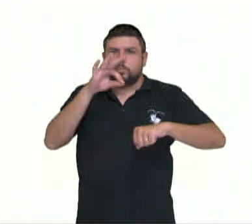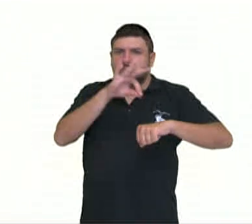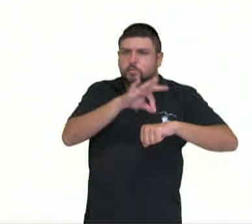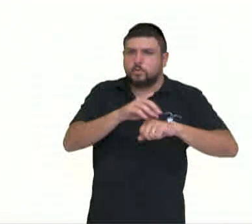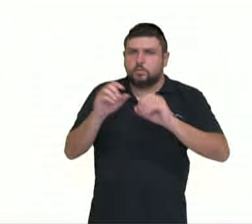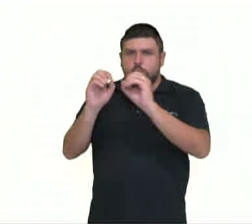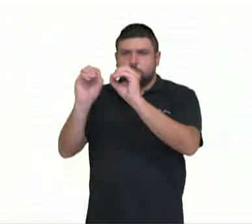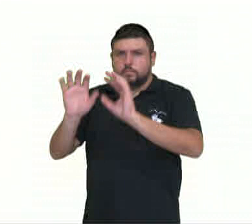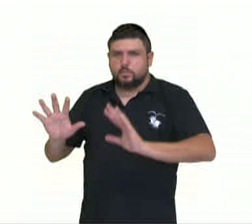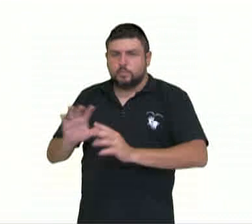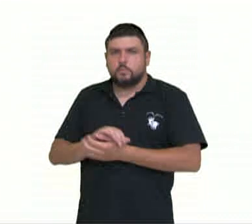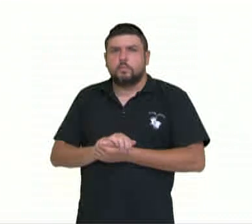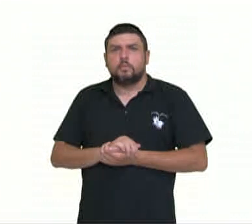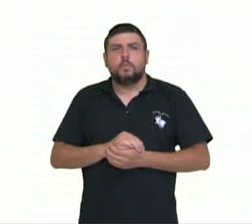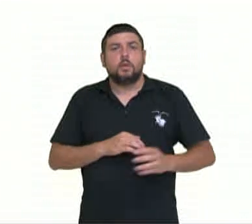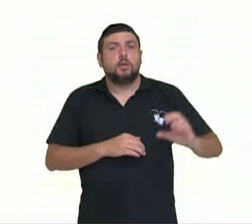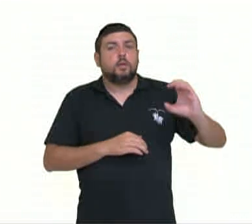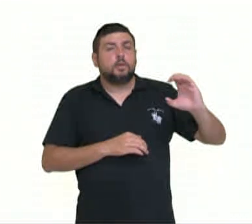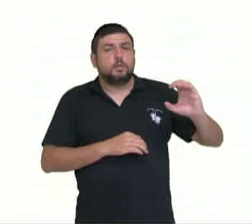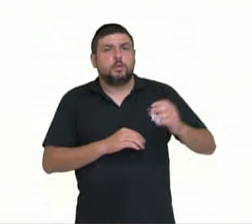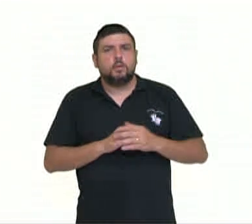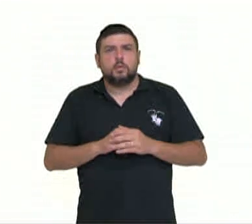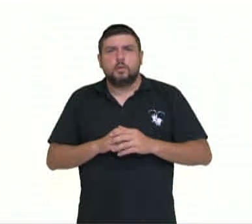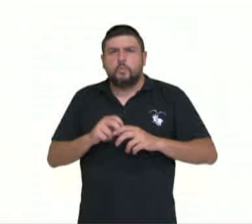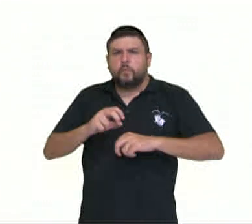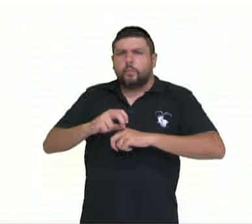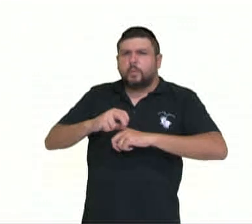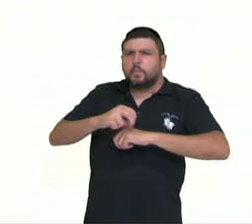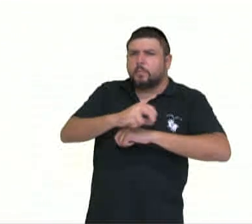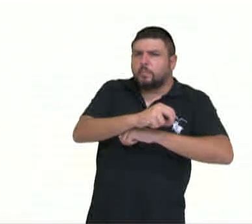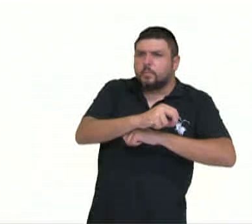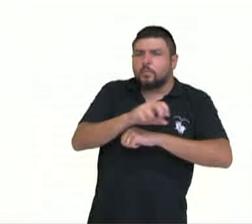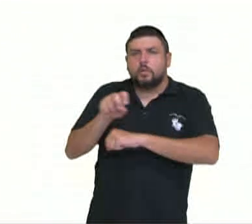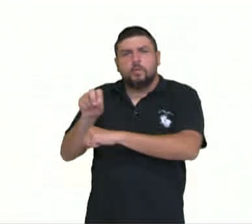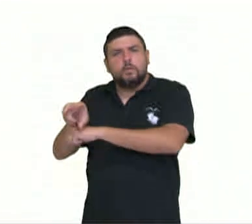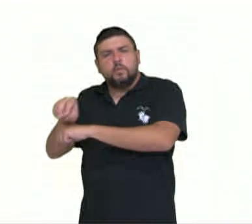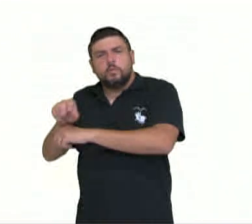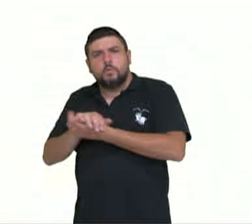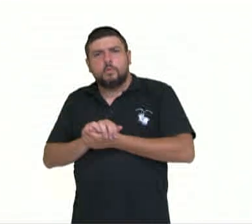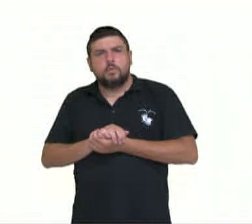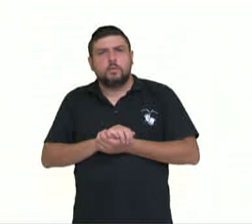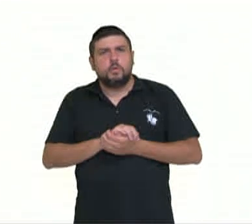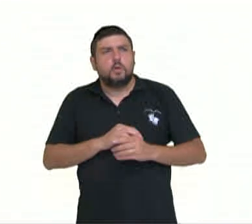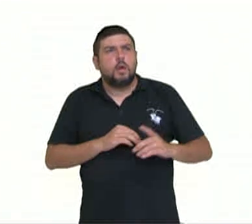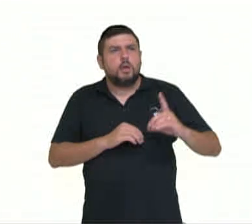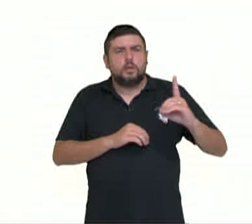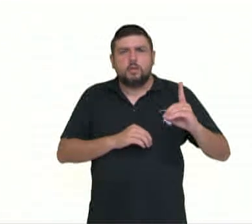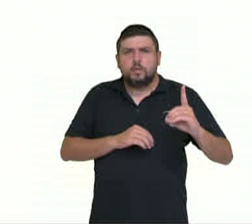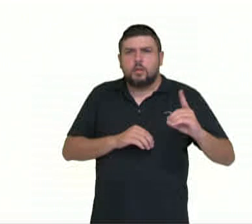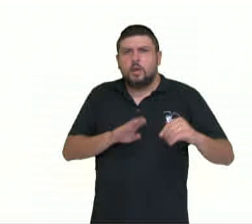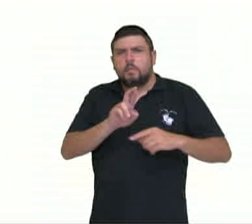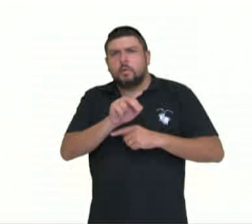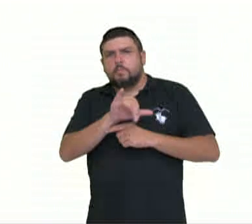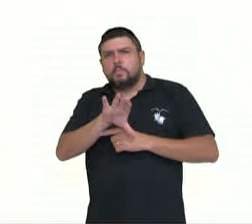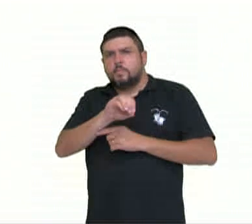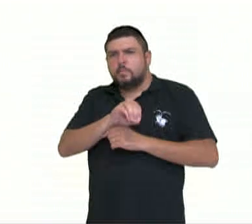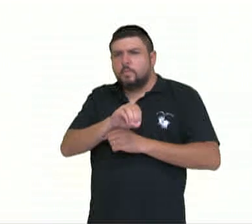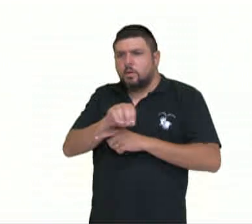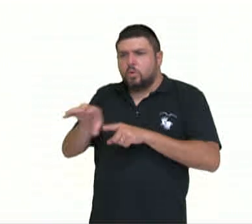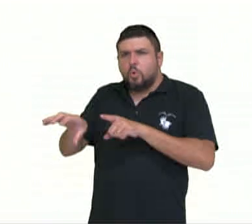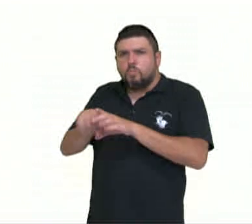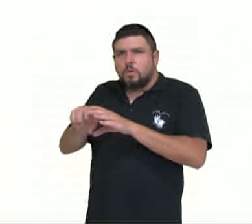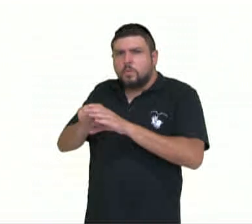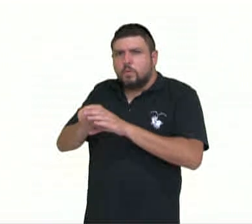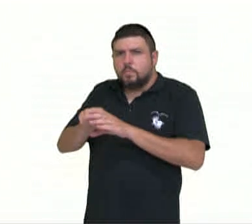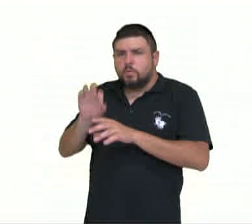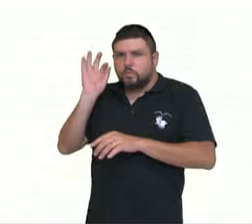bactéria. Alternativa C, percevejo e um vírus. Ou alternativa D, barbeiro e protozoário. Nós já